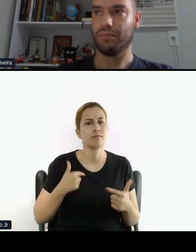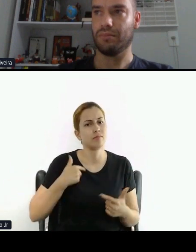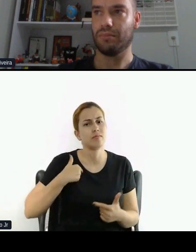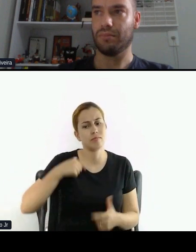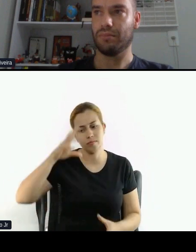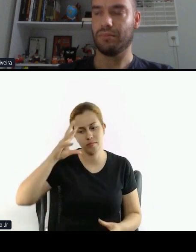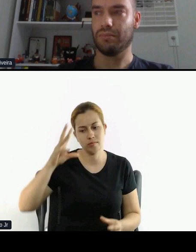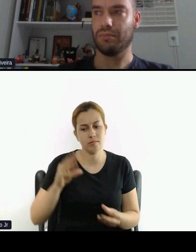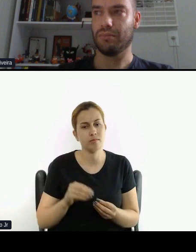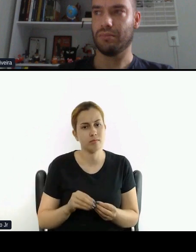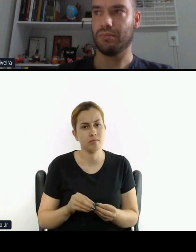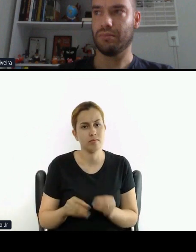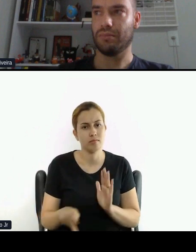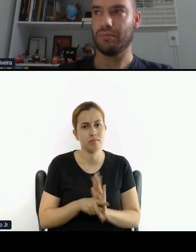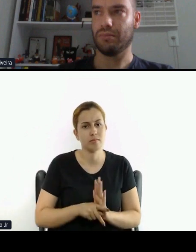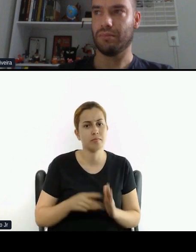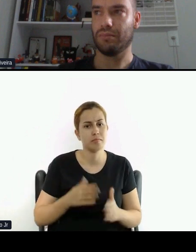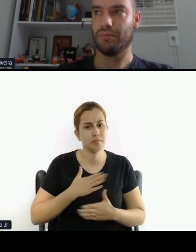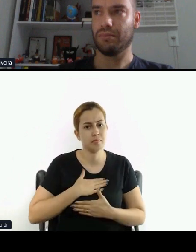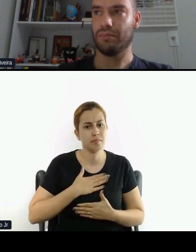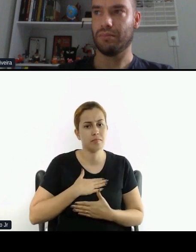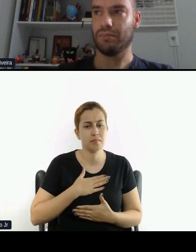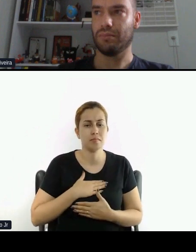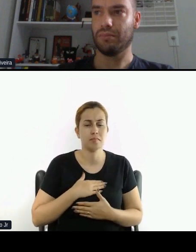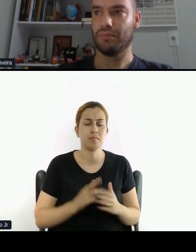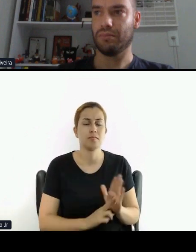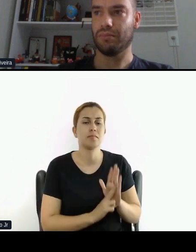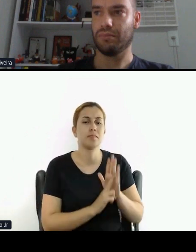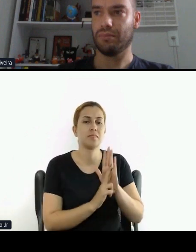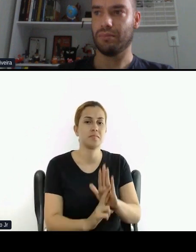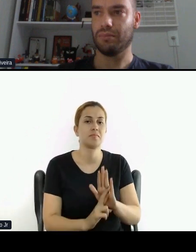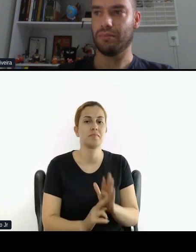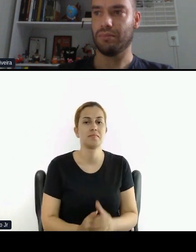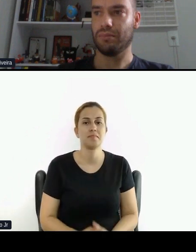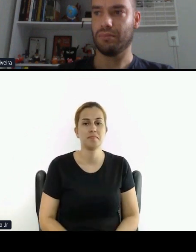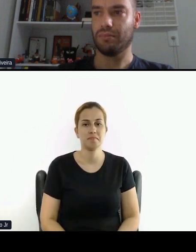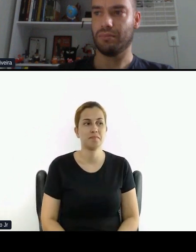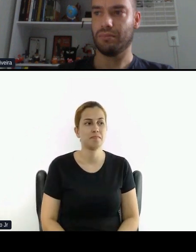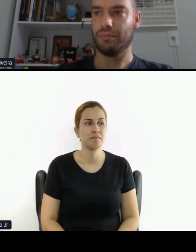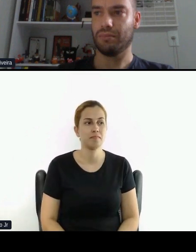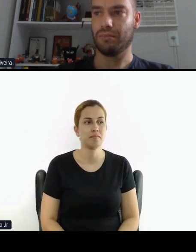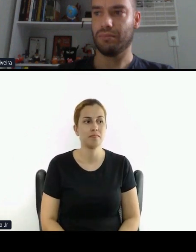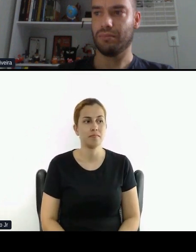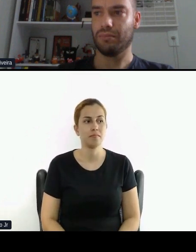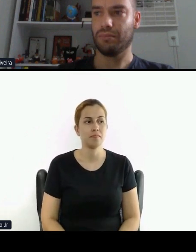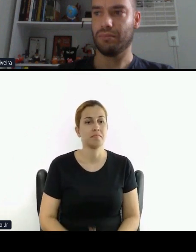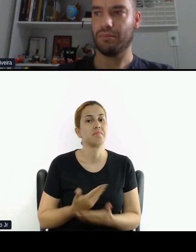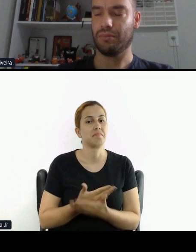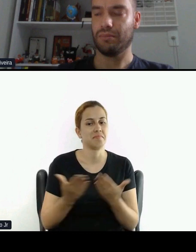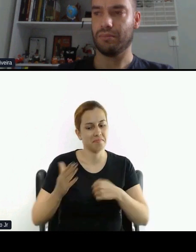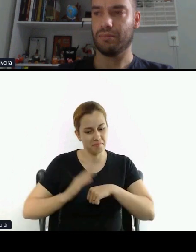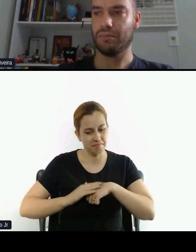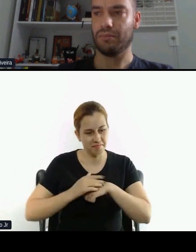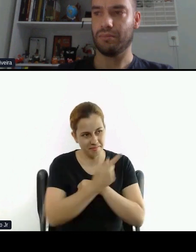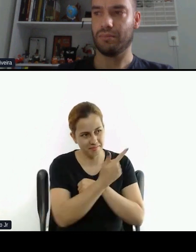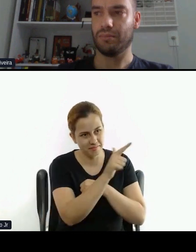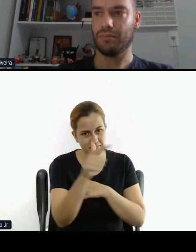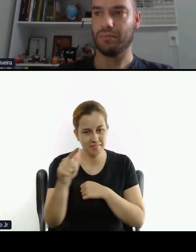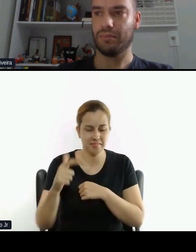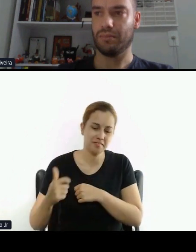como uma referência. Eu queria que o pessoal pudesse continuar e escrever